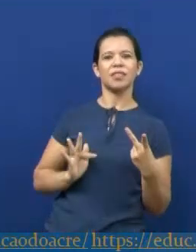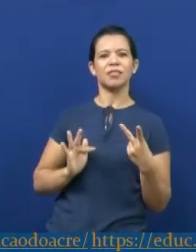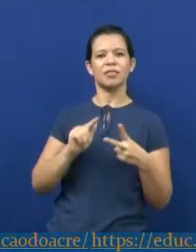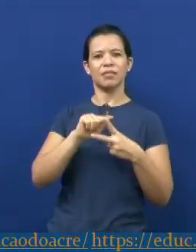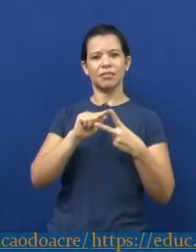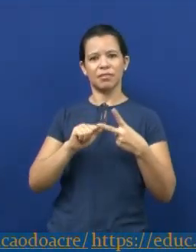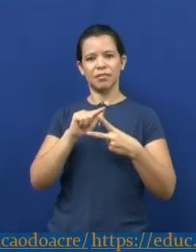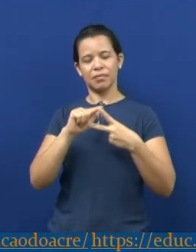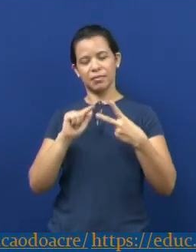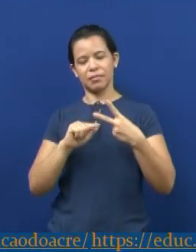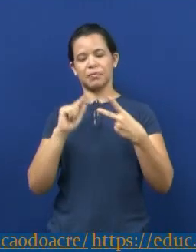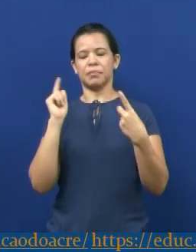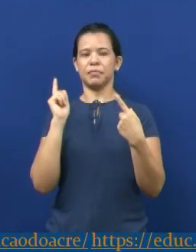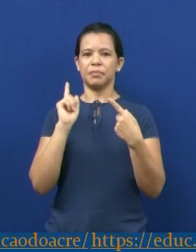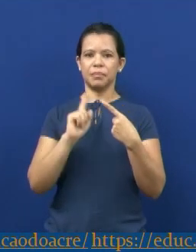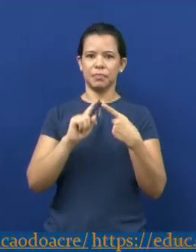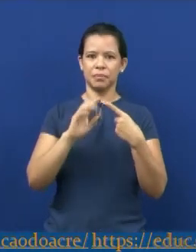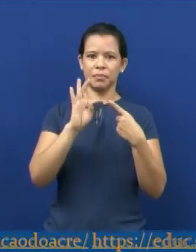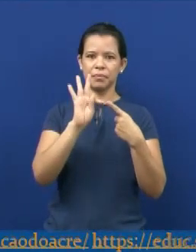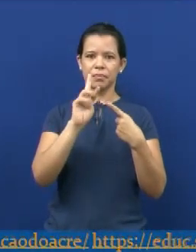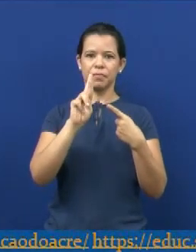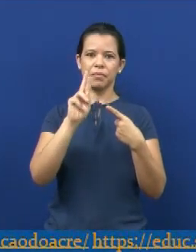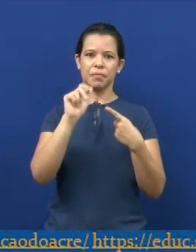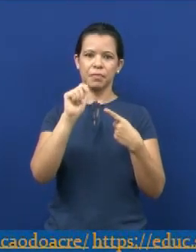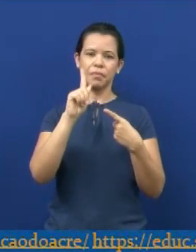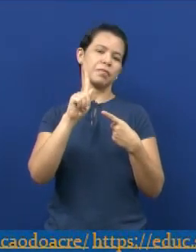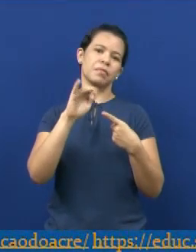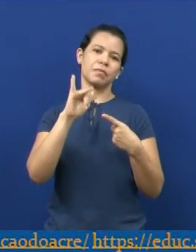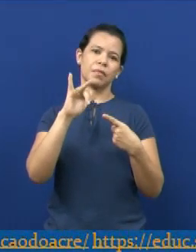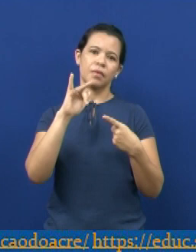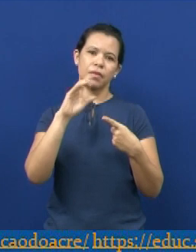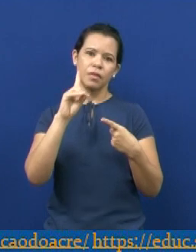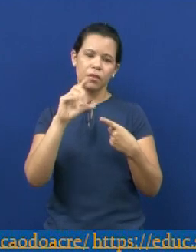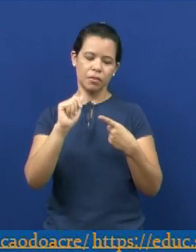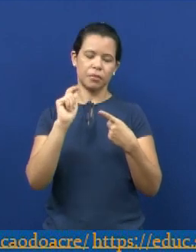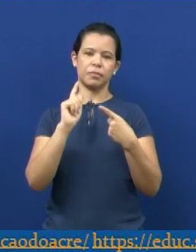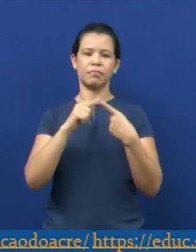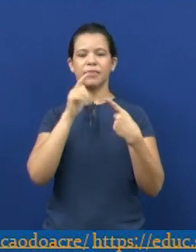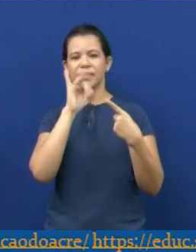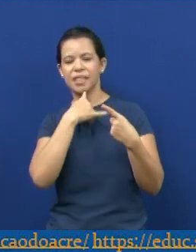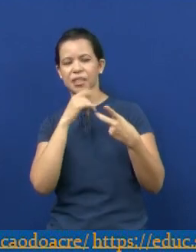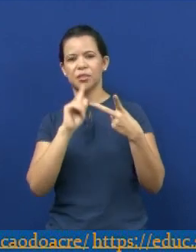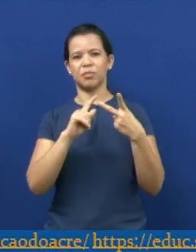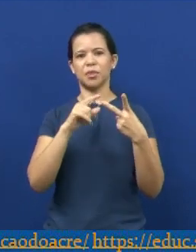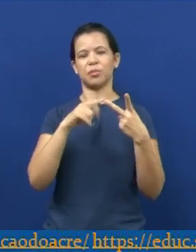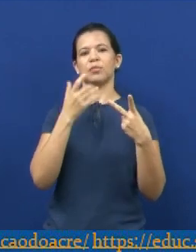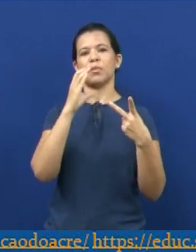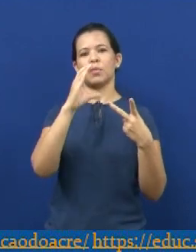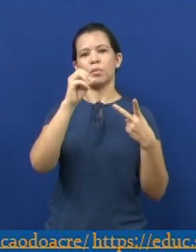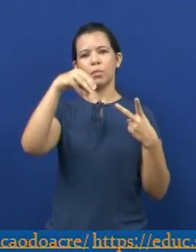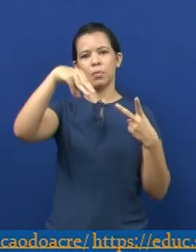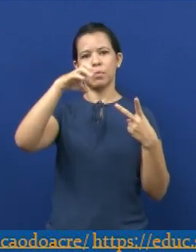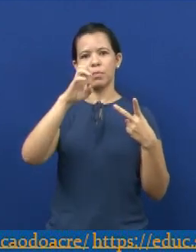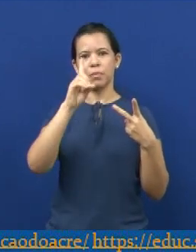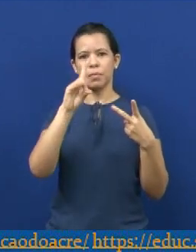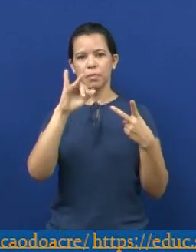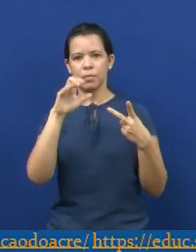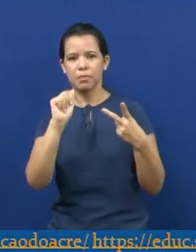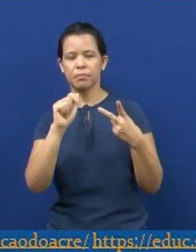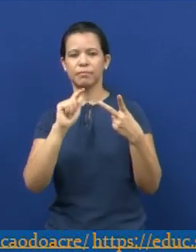na grécia a tragédia ea comédia tô dando um salto na história do teatro